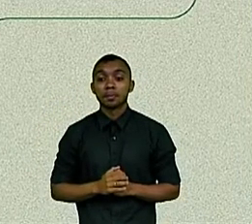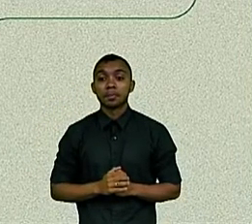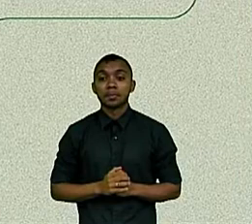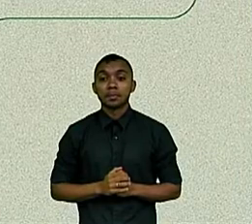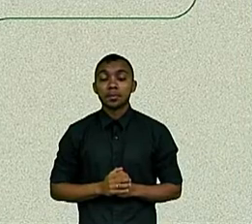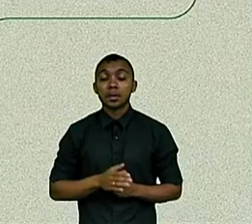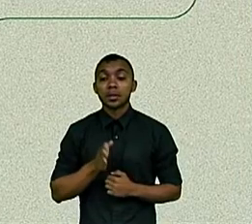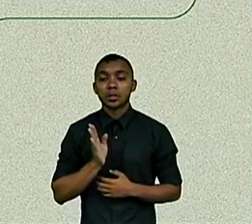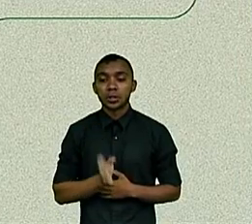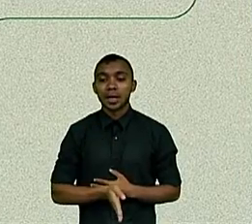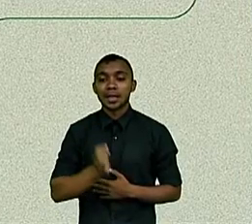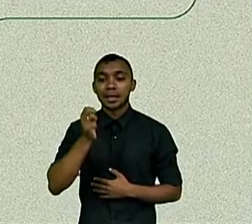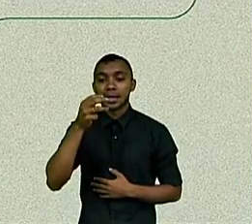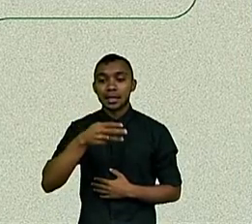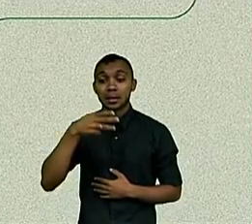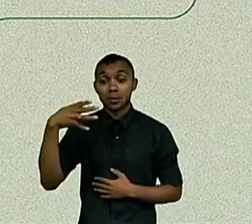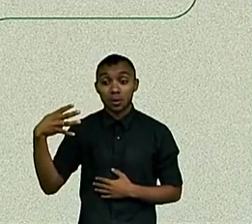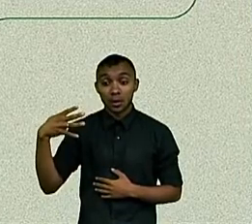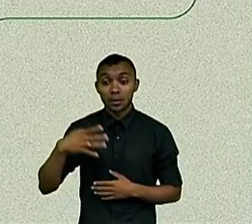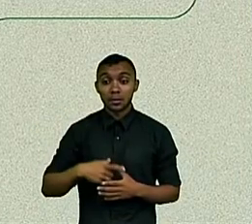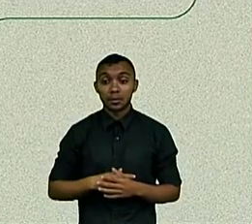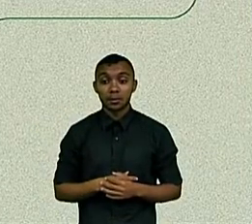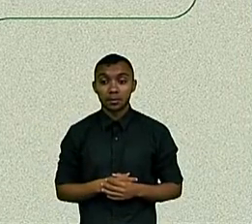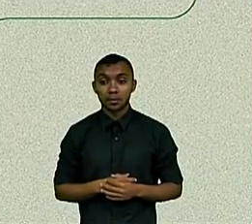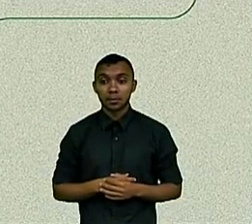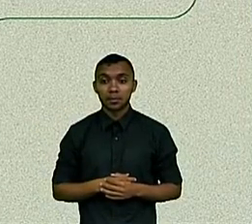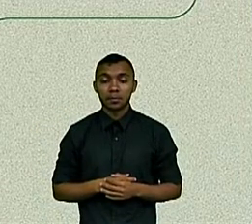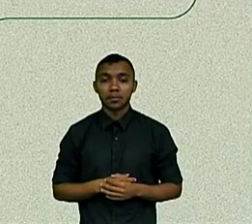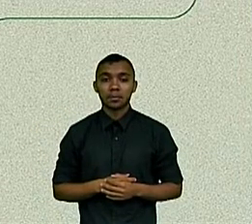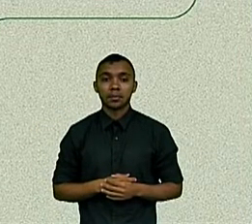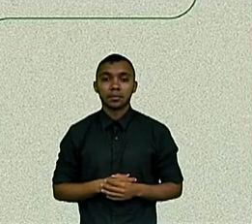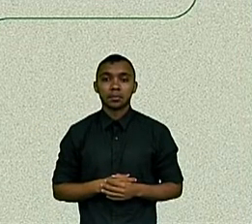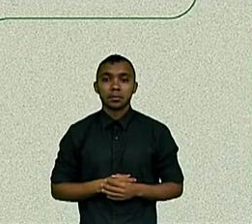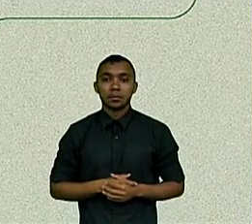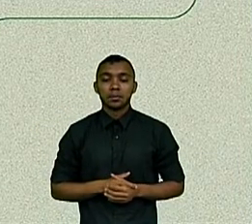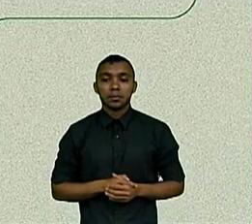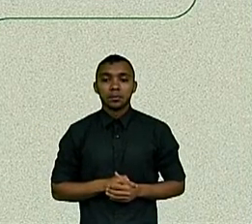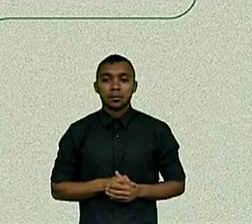anos pessoal gente